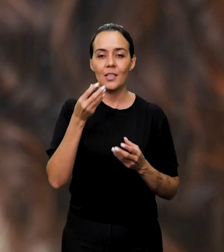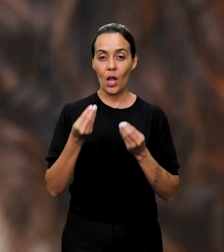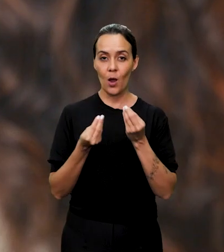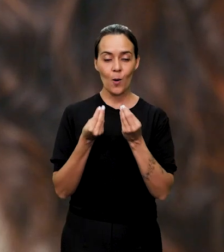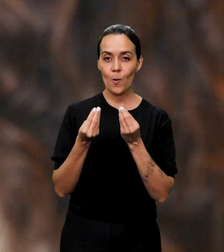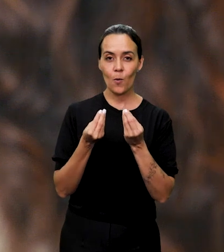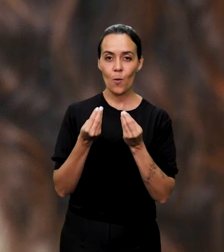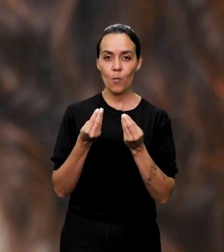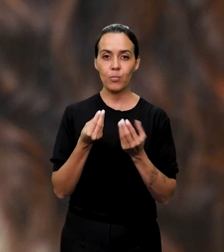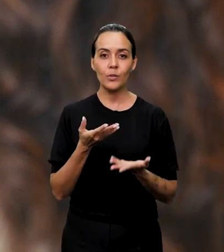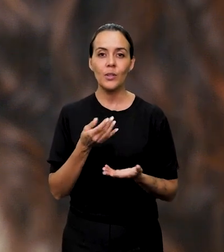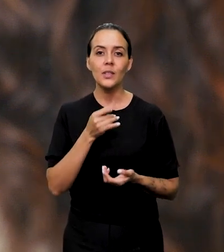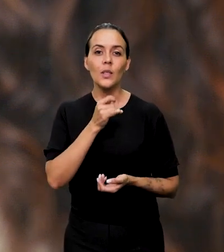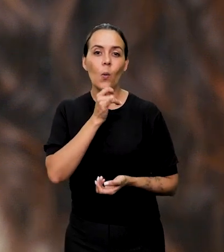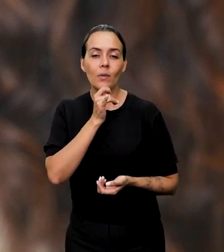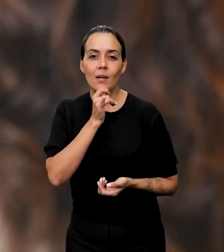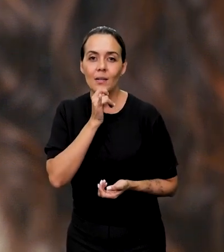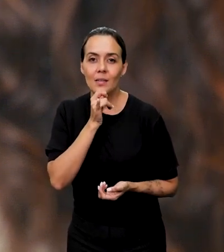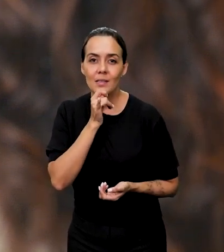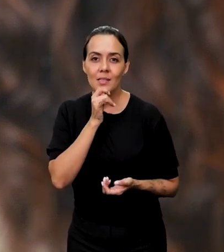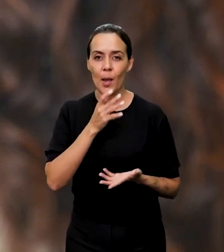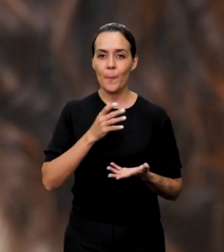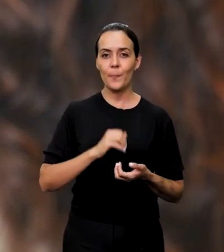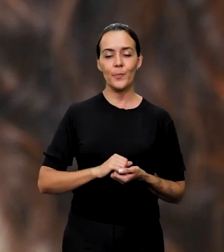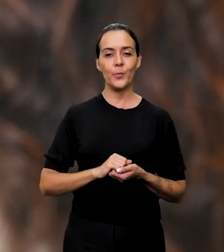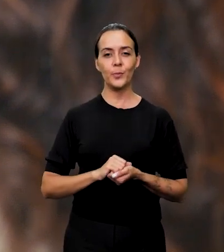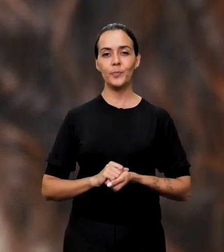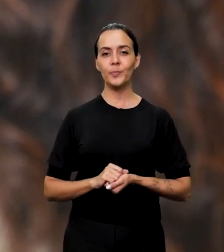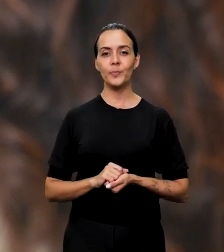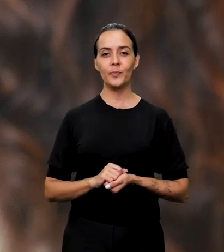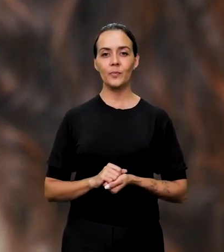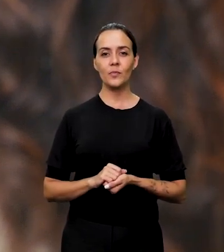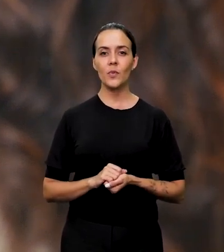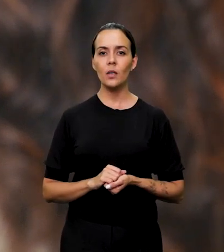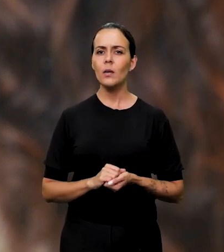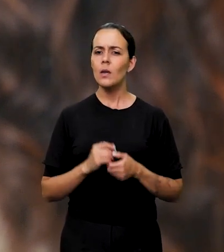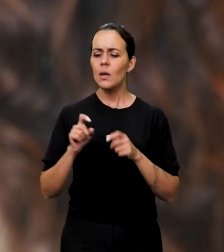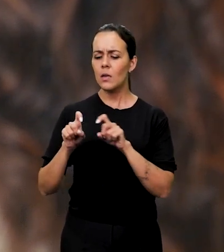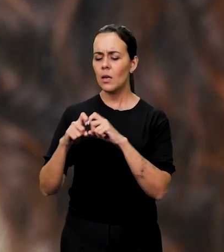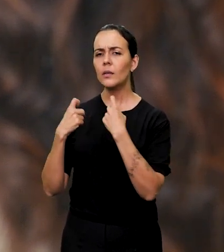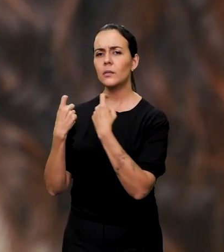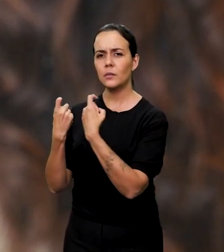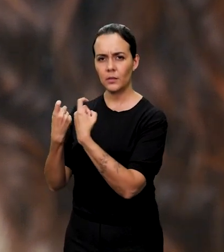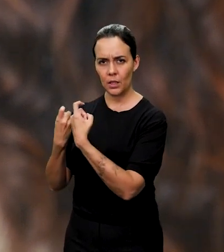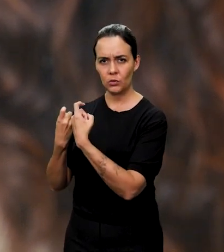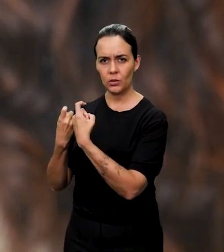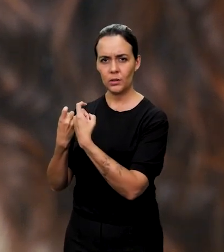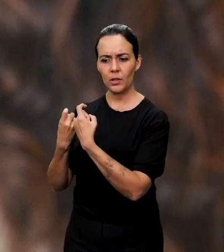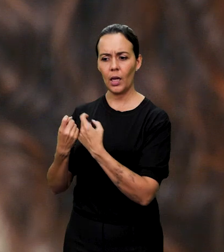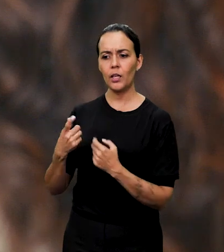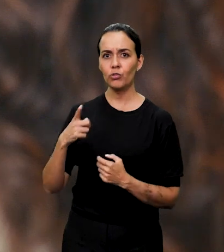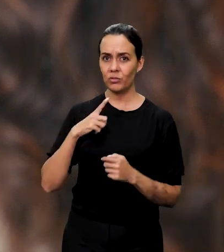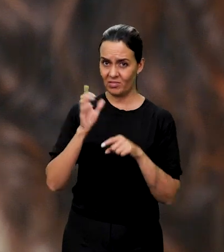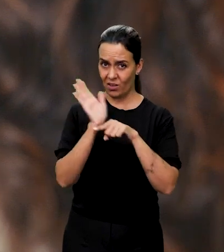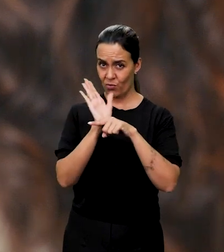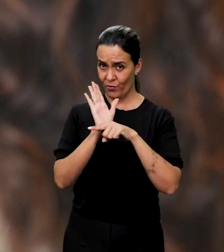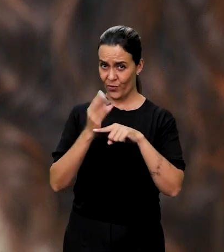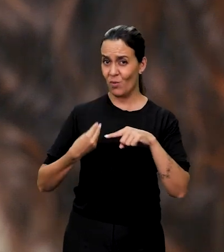média. Dentro desse espectro, eu acho que, eventualmente, a sexualidade, a presença